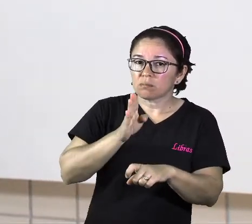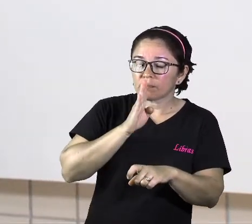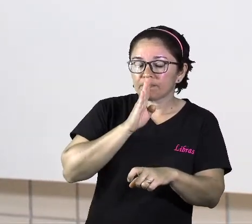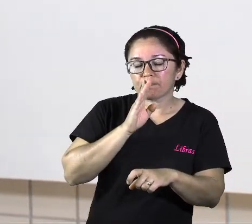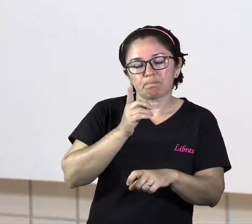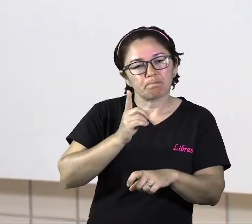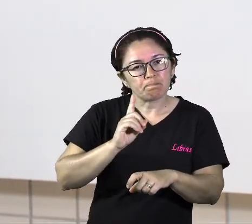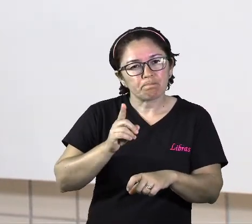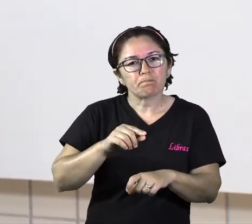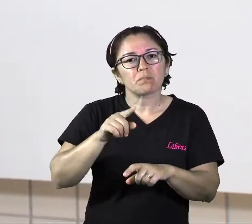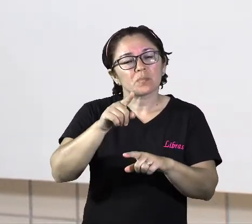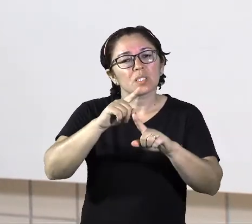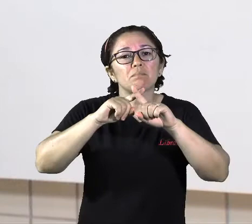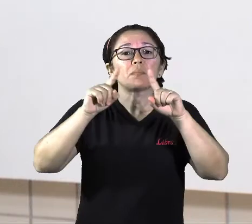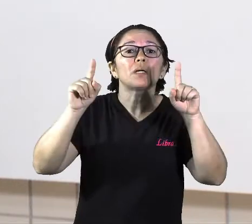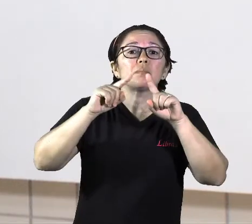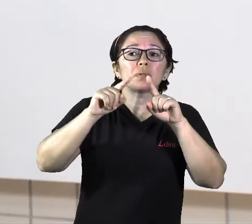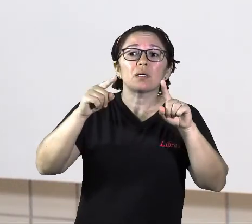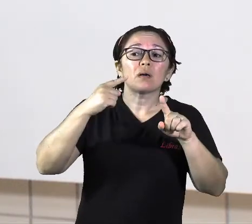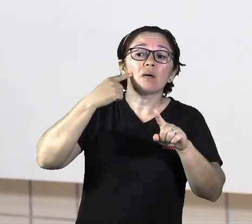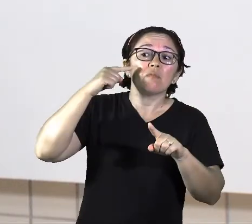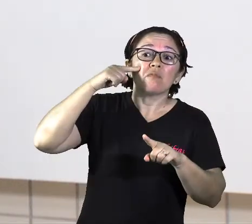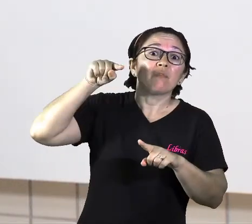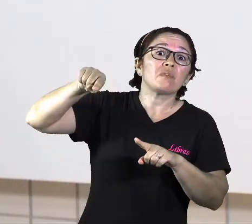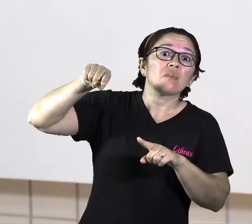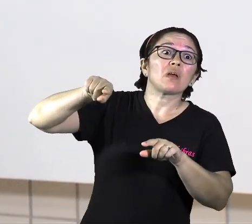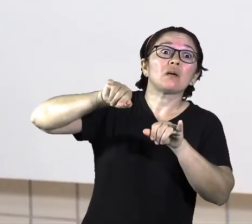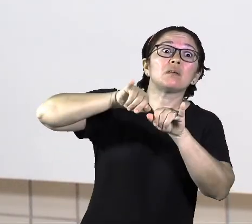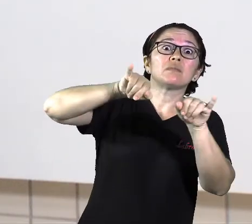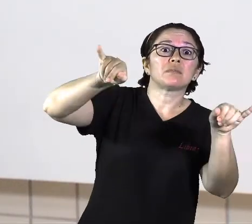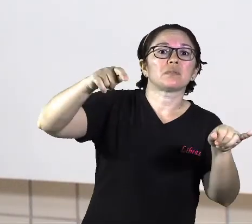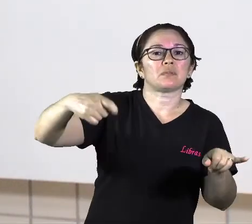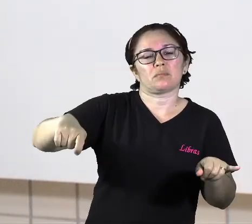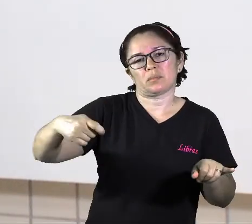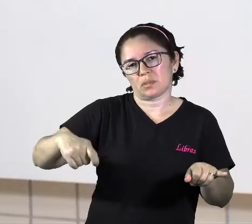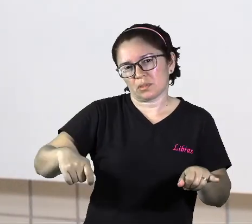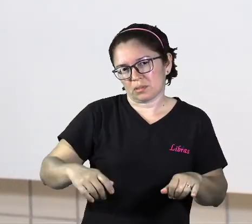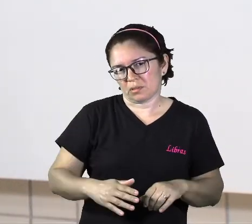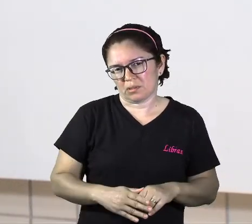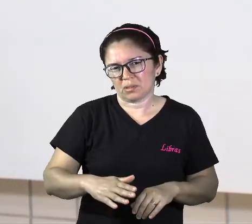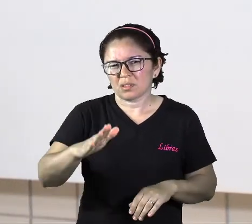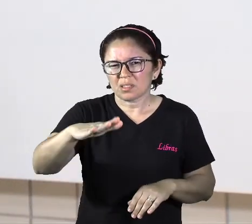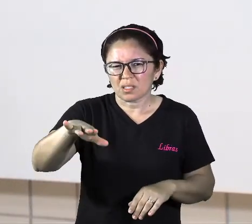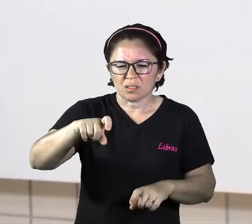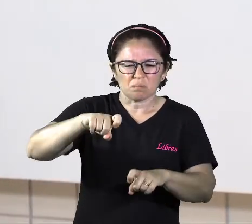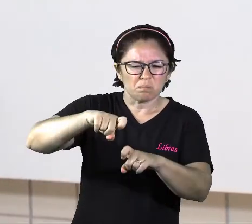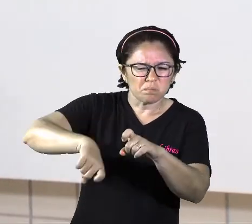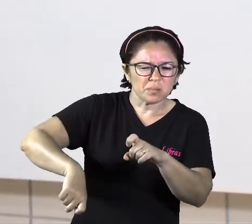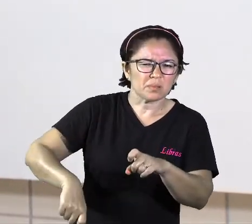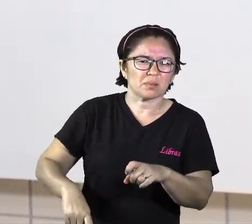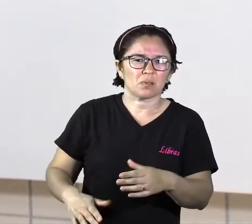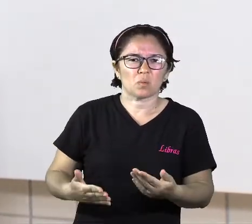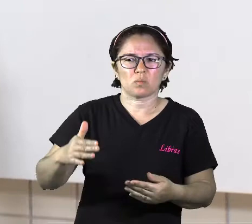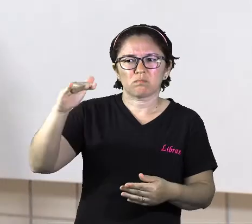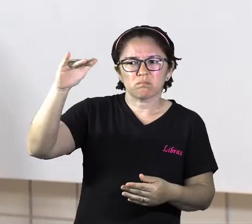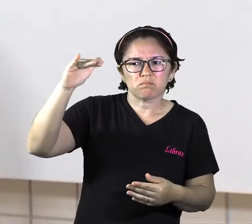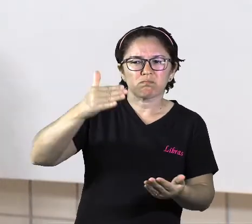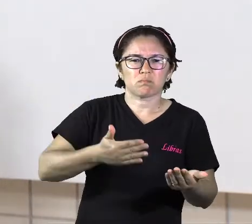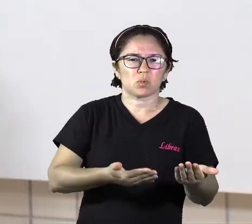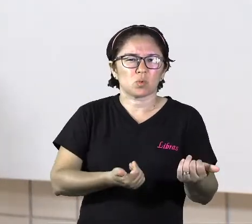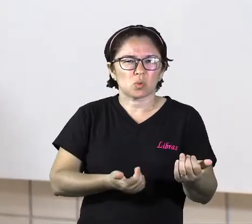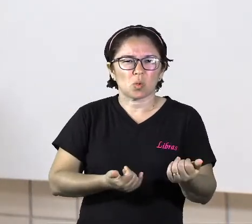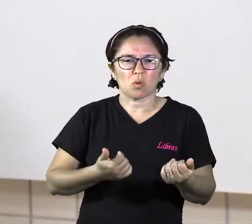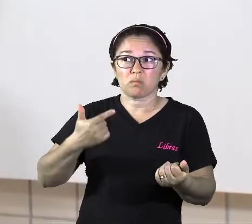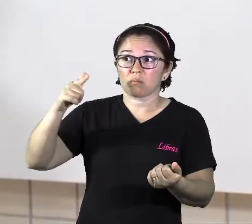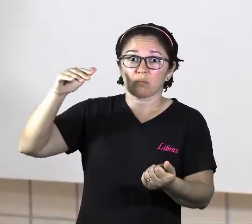infantil. Denuncie a exploração sexual infantil e de adolescentes, tá?